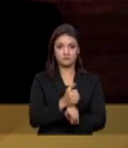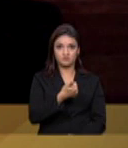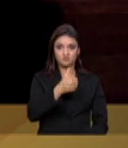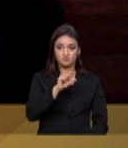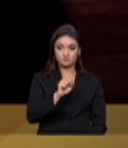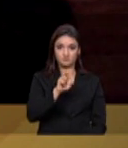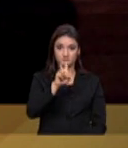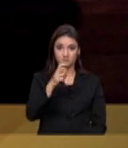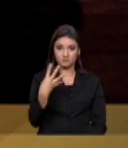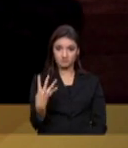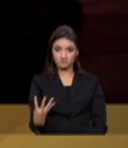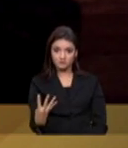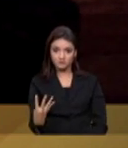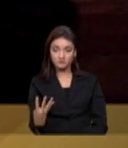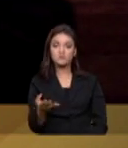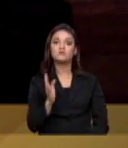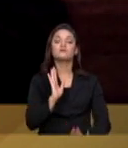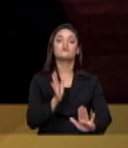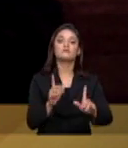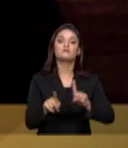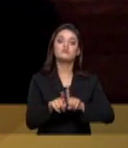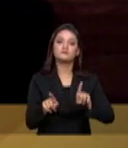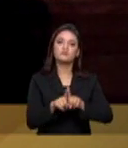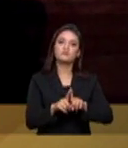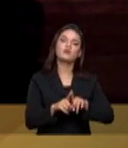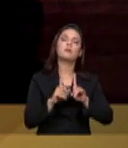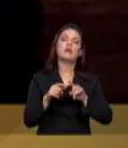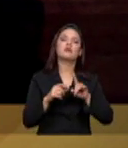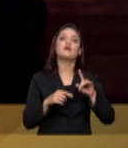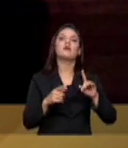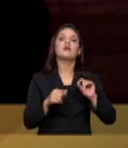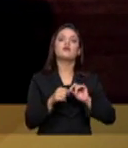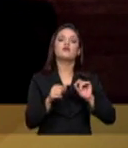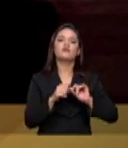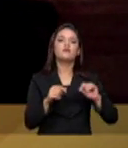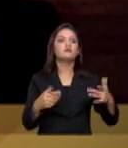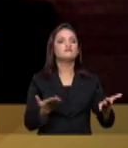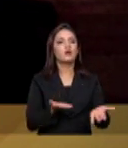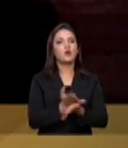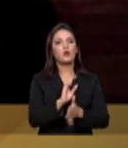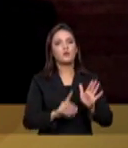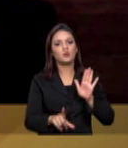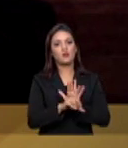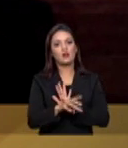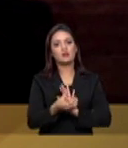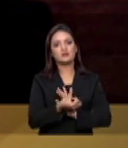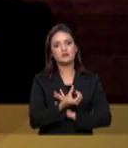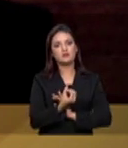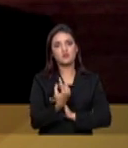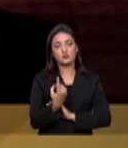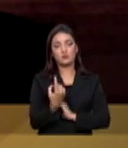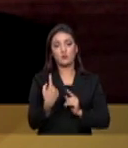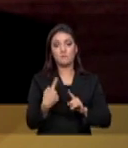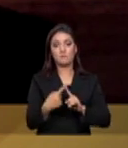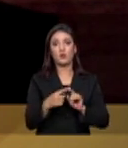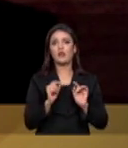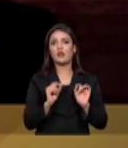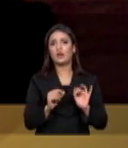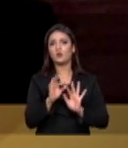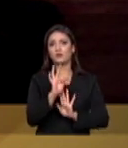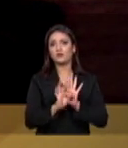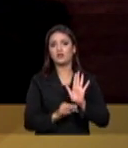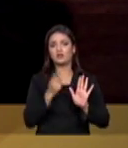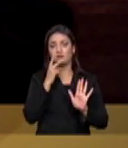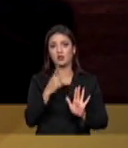2.854 regulamentada a lei 601 pois Alice que Posse a posse